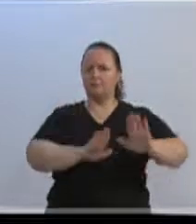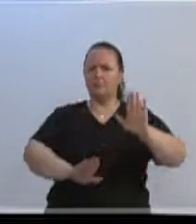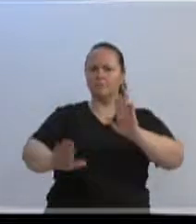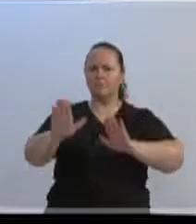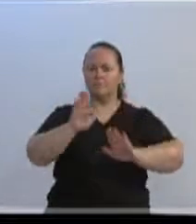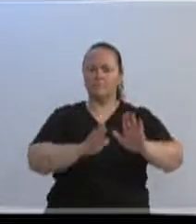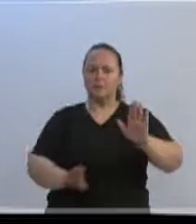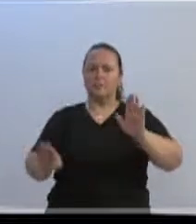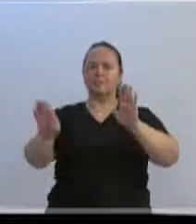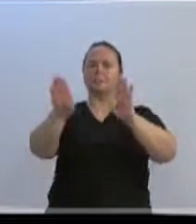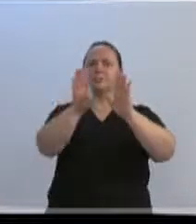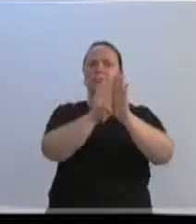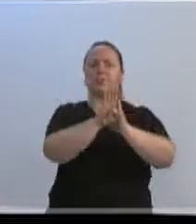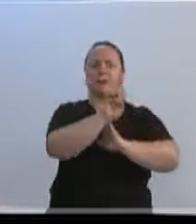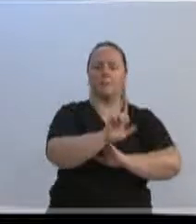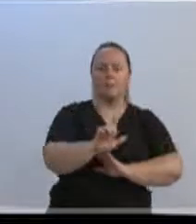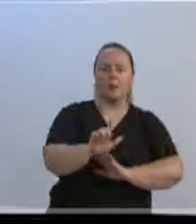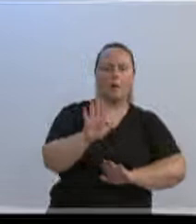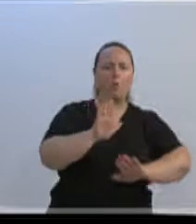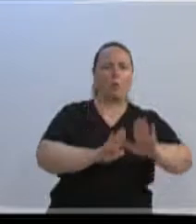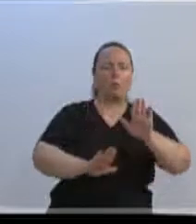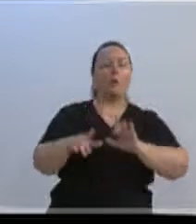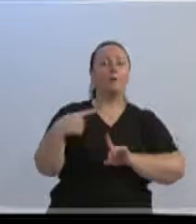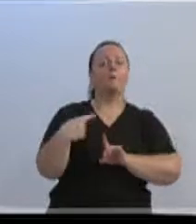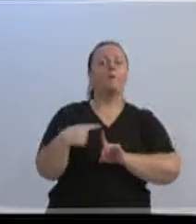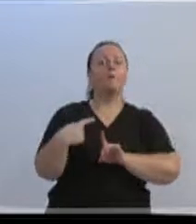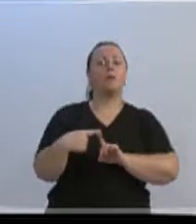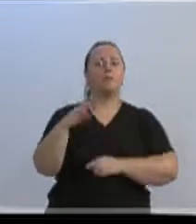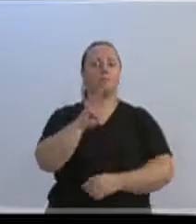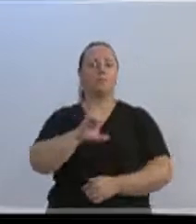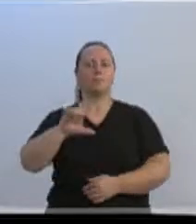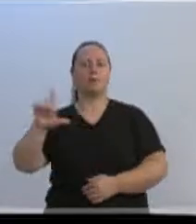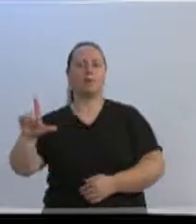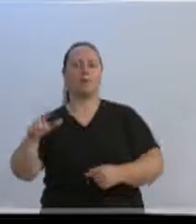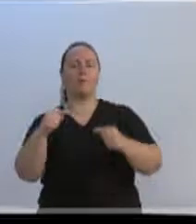na cidade de blumenau que é a cidade da arrecadação